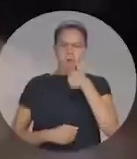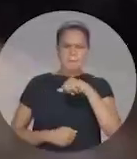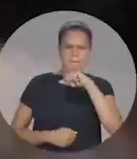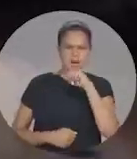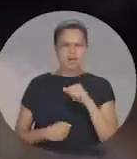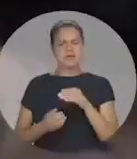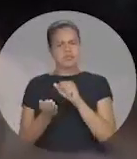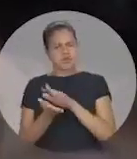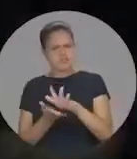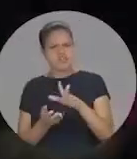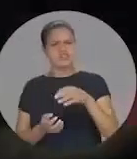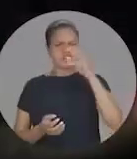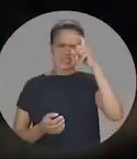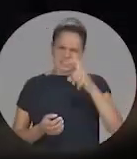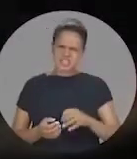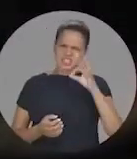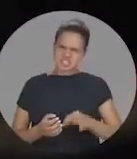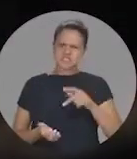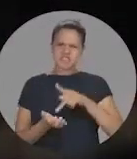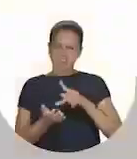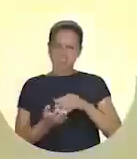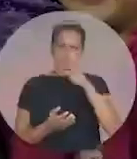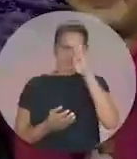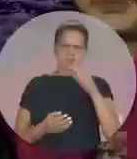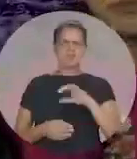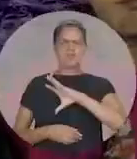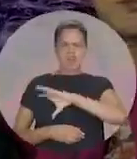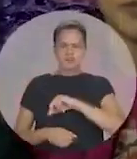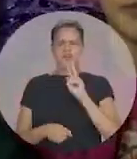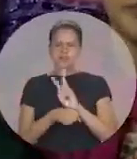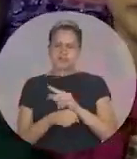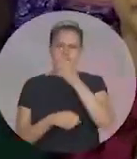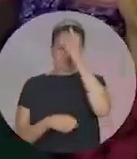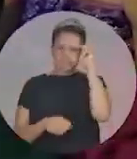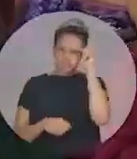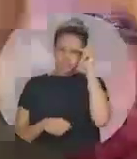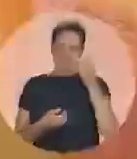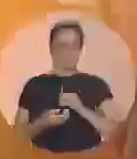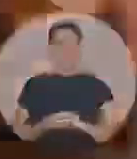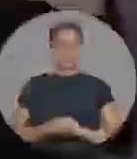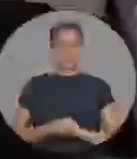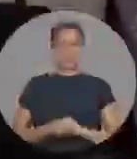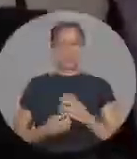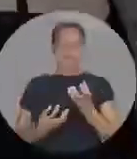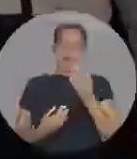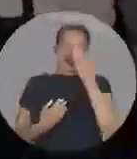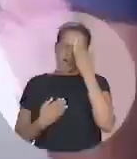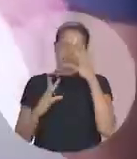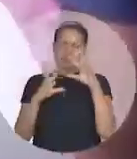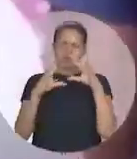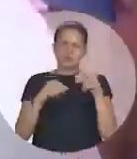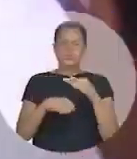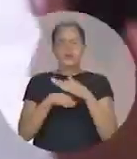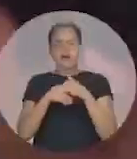mãe, para que Boa Vista seja realmente uma cidade que prioriza, que ama e que protege as nossas crianças. Quero agradecer por todo o